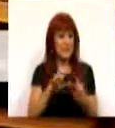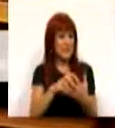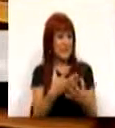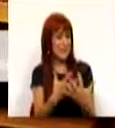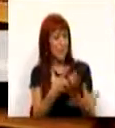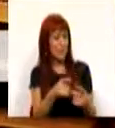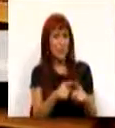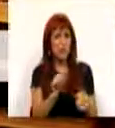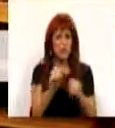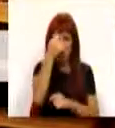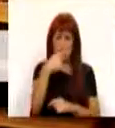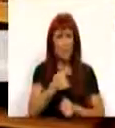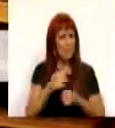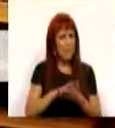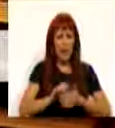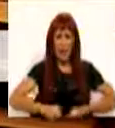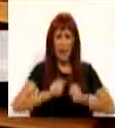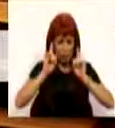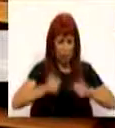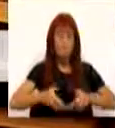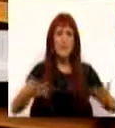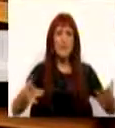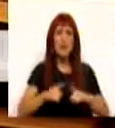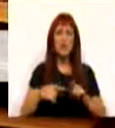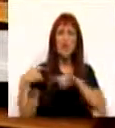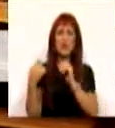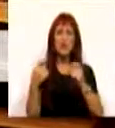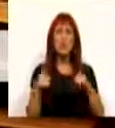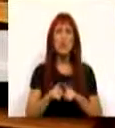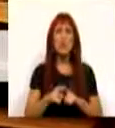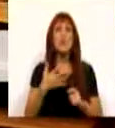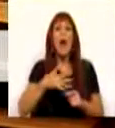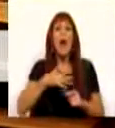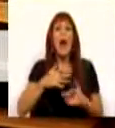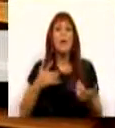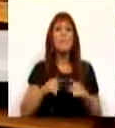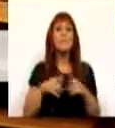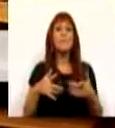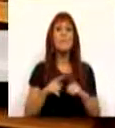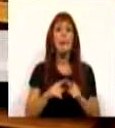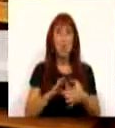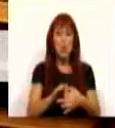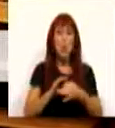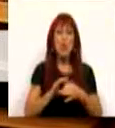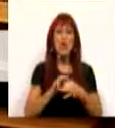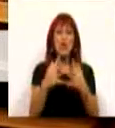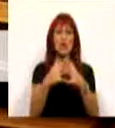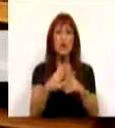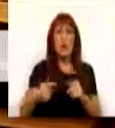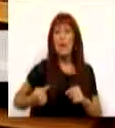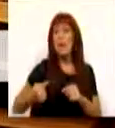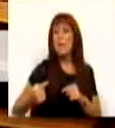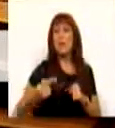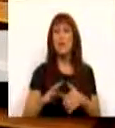esta história é uma boa base para lançar a discussão do que se pretende com uma cooperação estruturada permanente